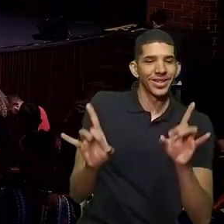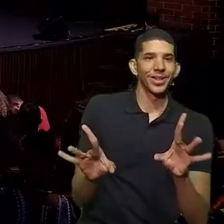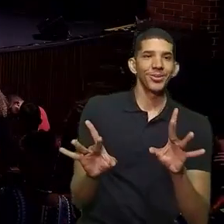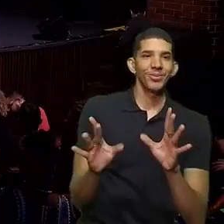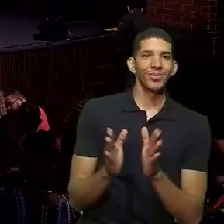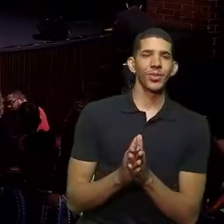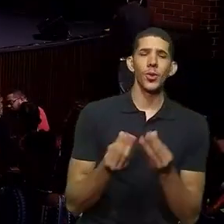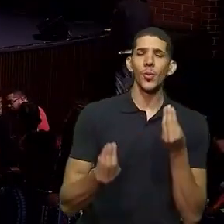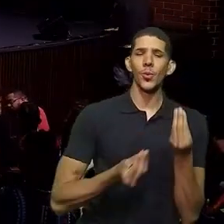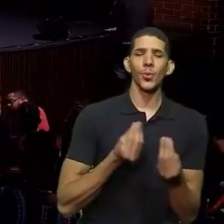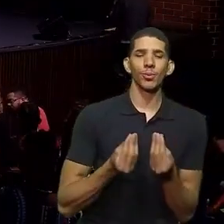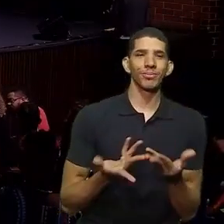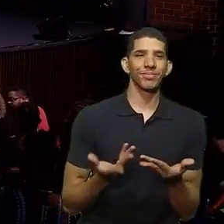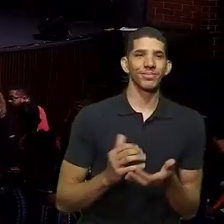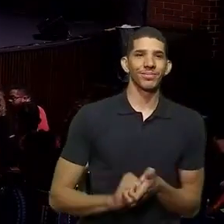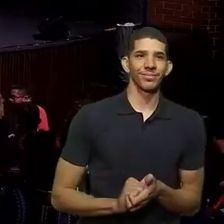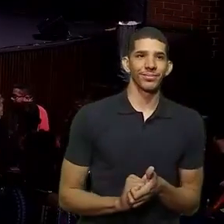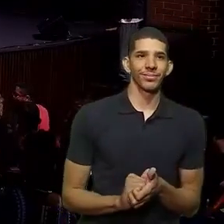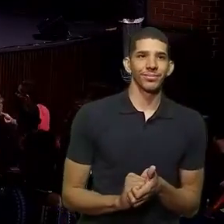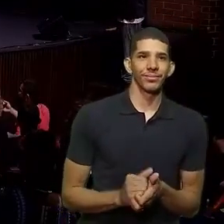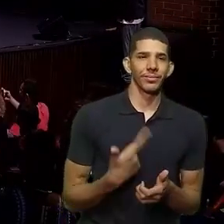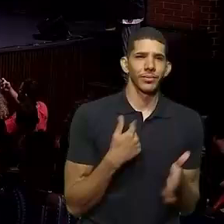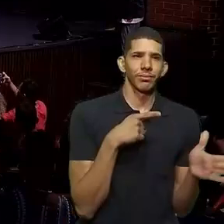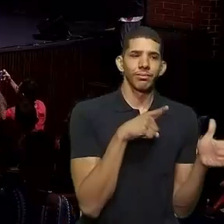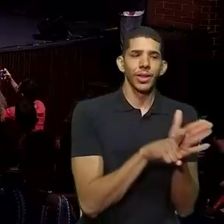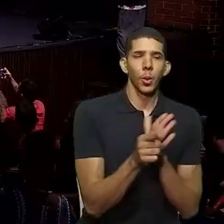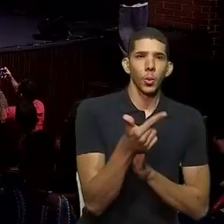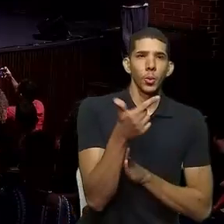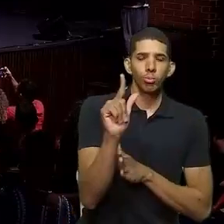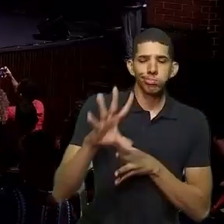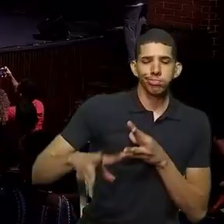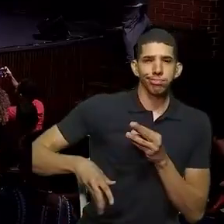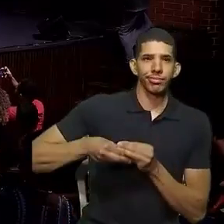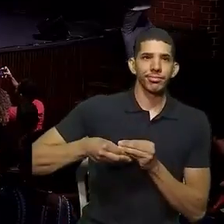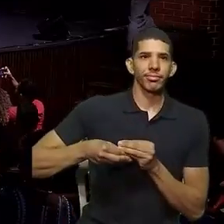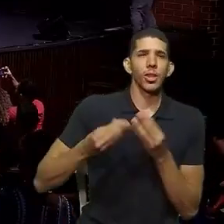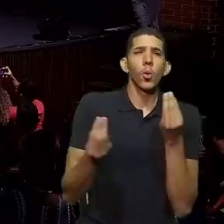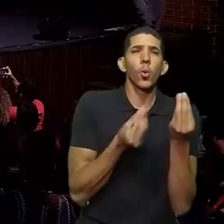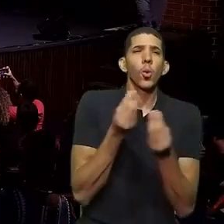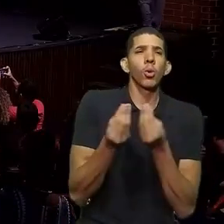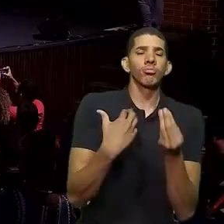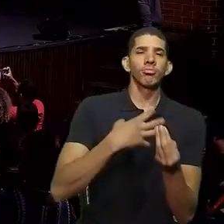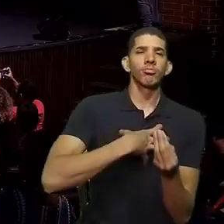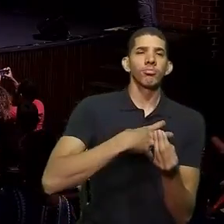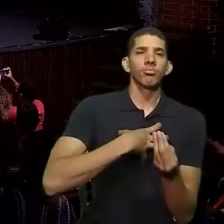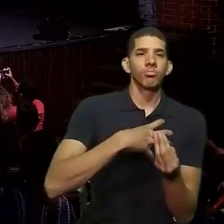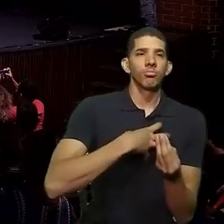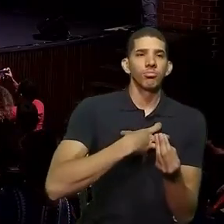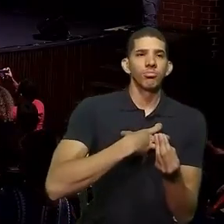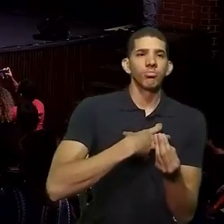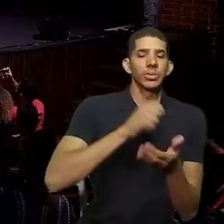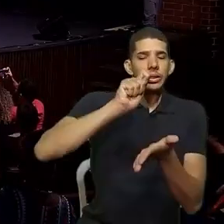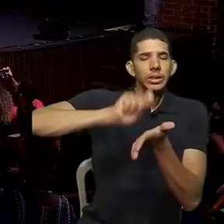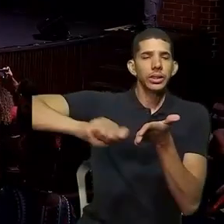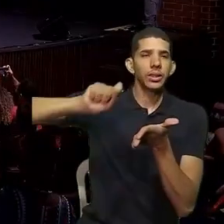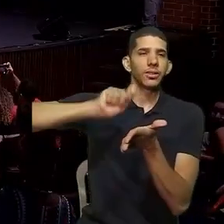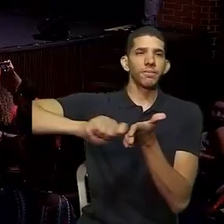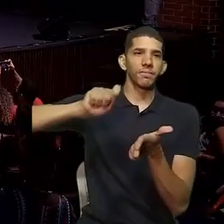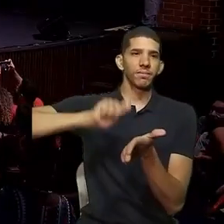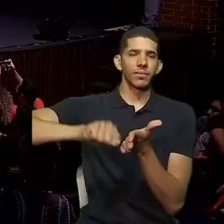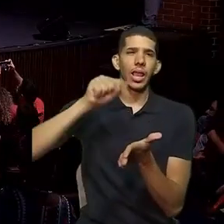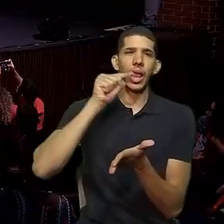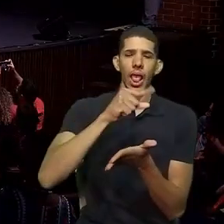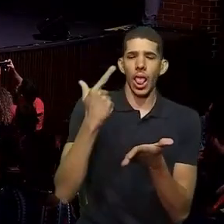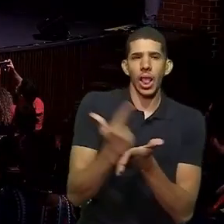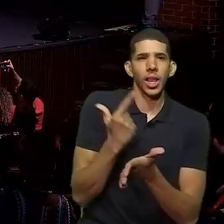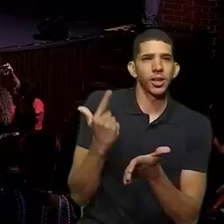já emendando uma outra pergunta, que a senhora nos contasse também como que foi o processo de escrita desse livro, até que